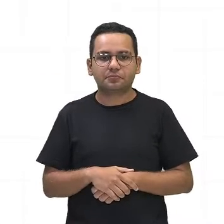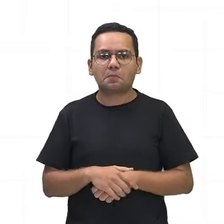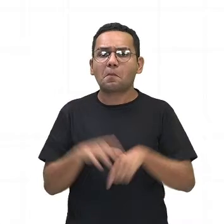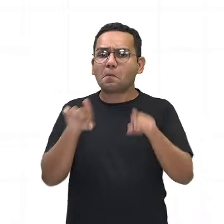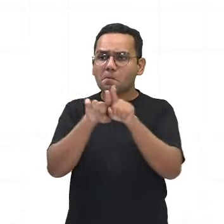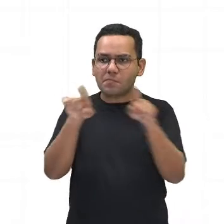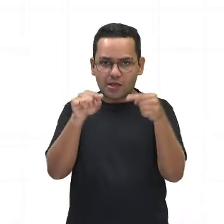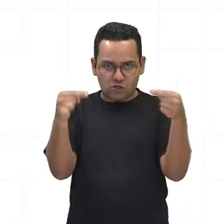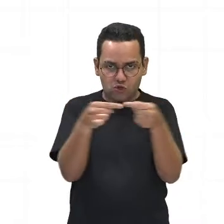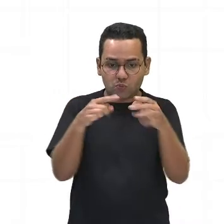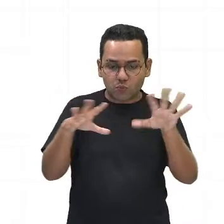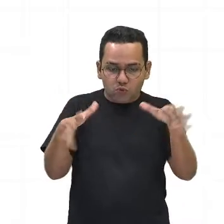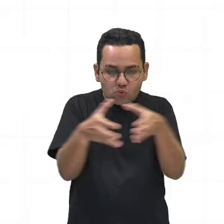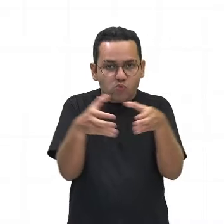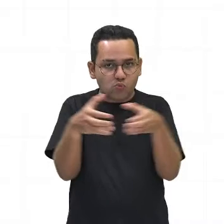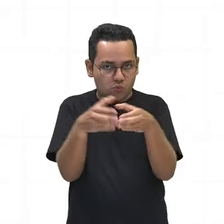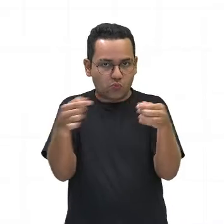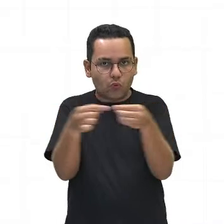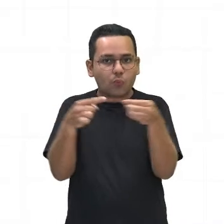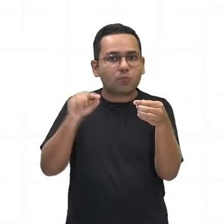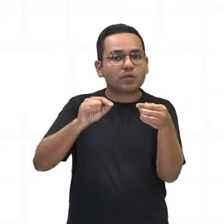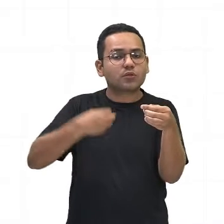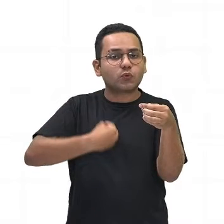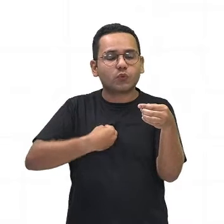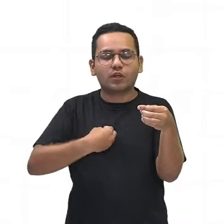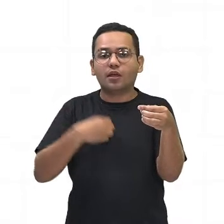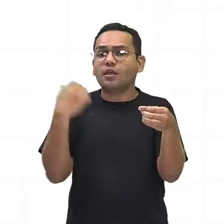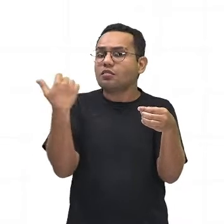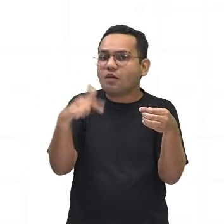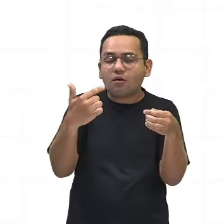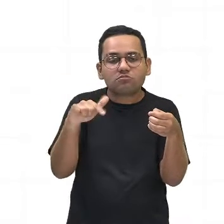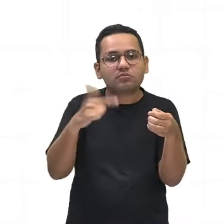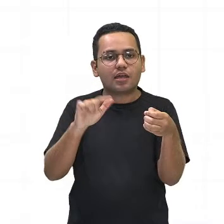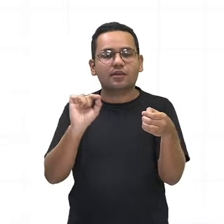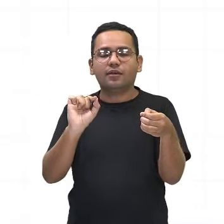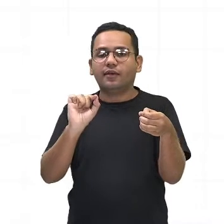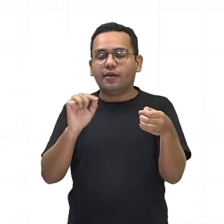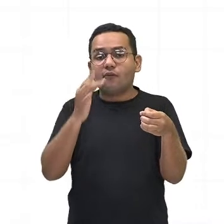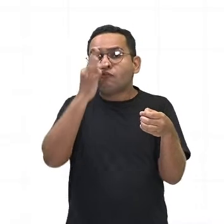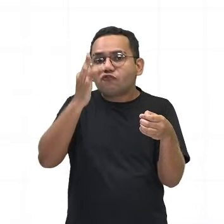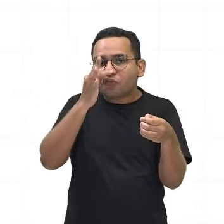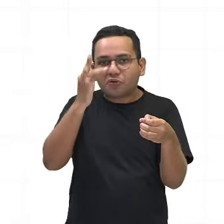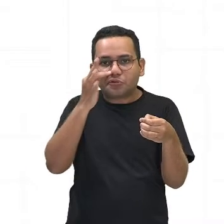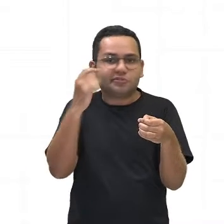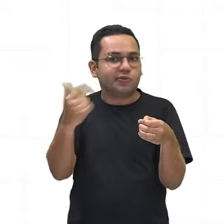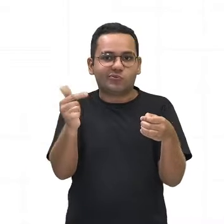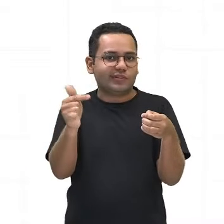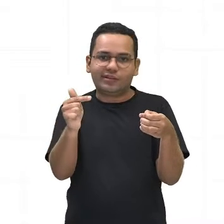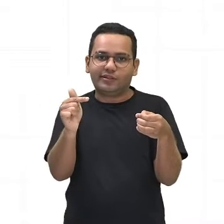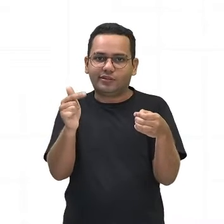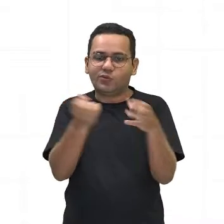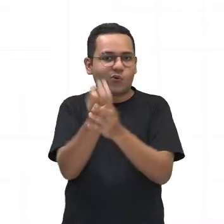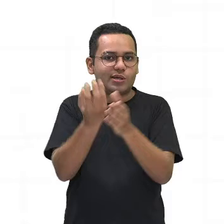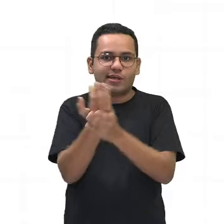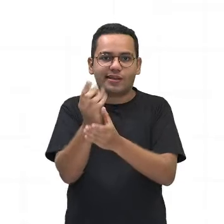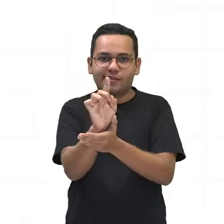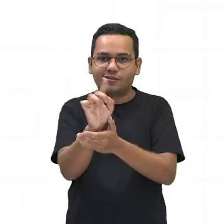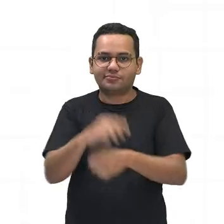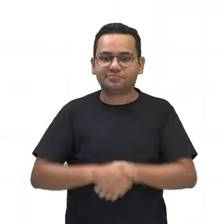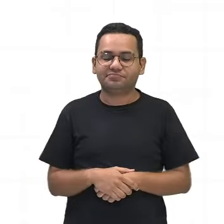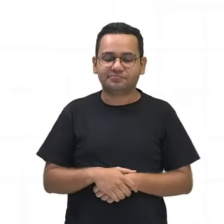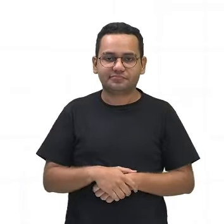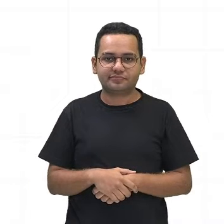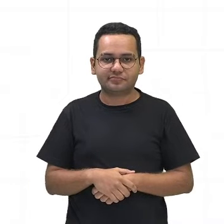elas não vão possuir flores como iniciei ali a nossa aula em um campo de girassóis.